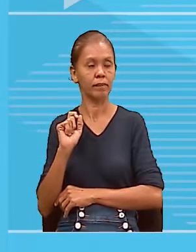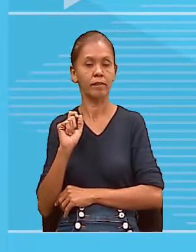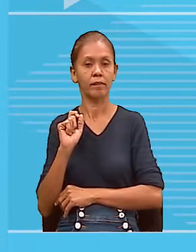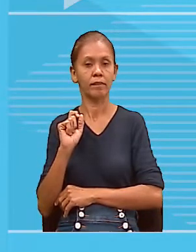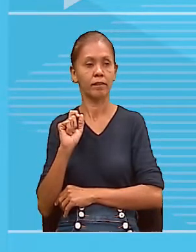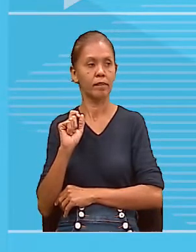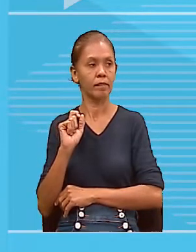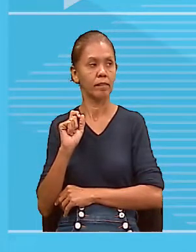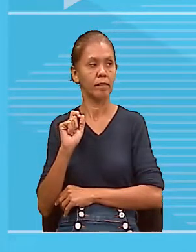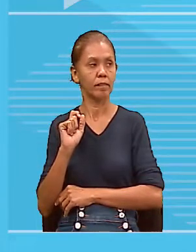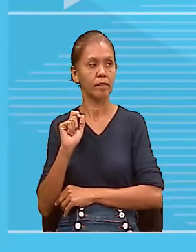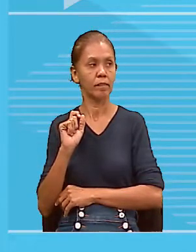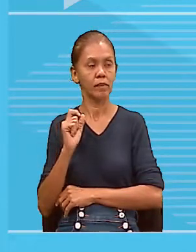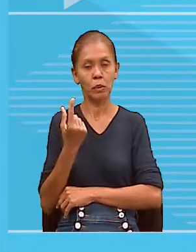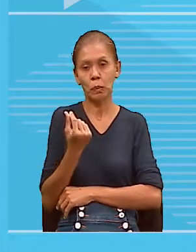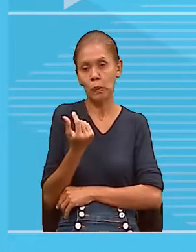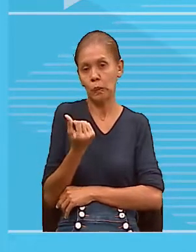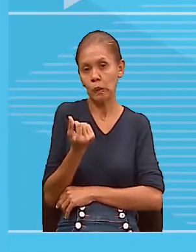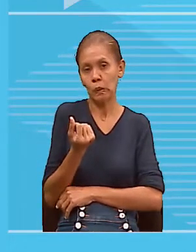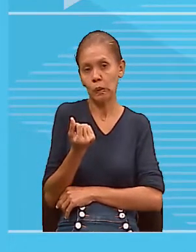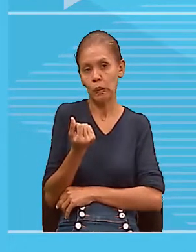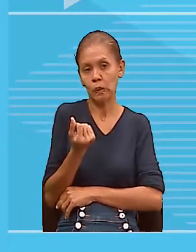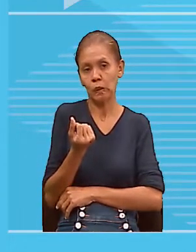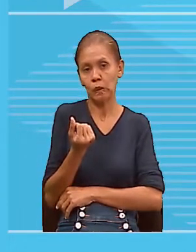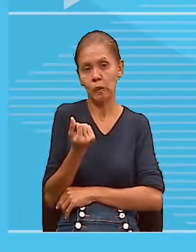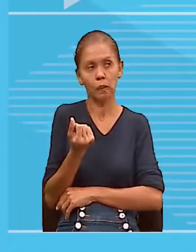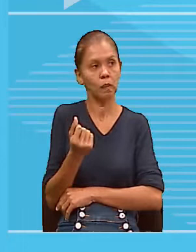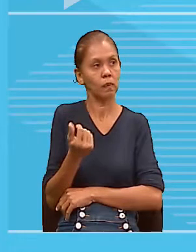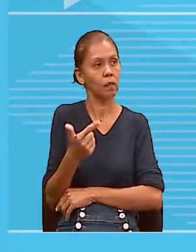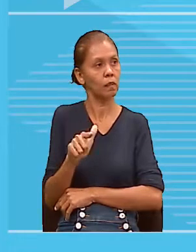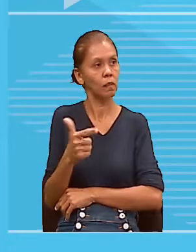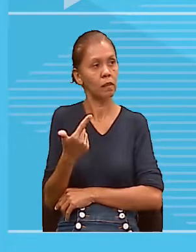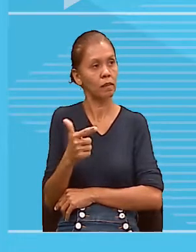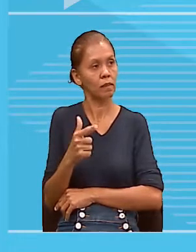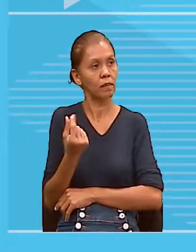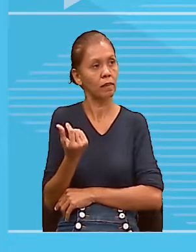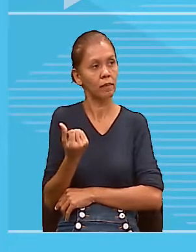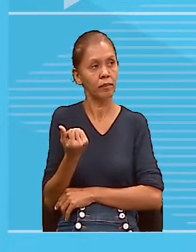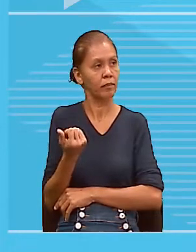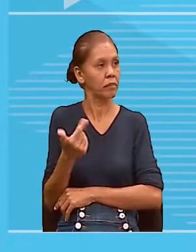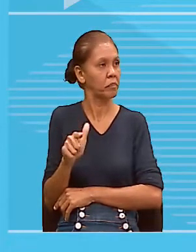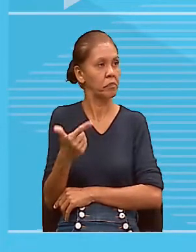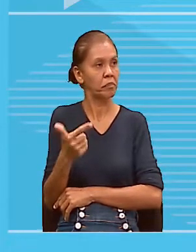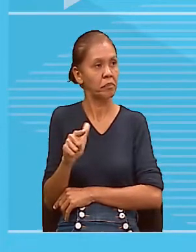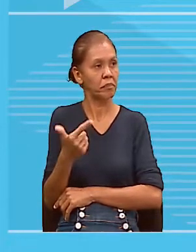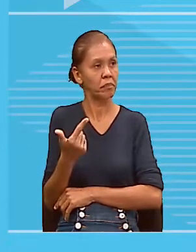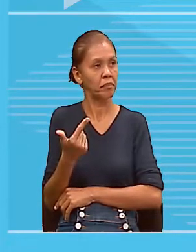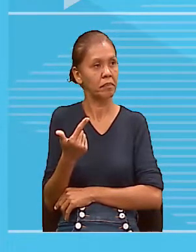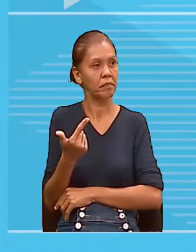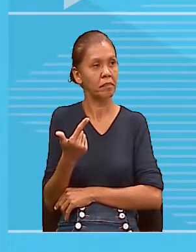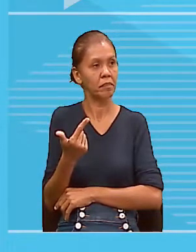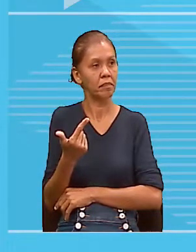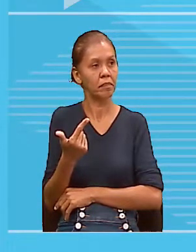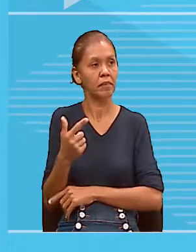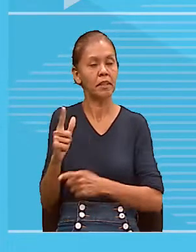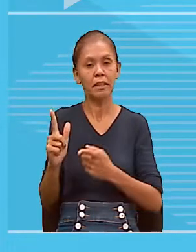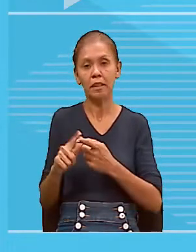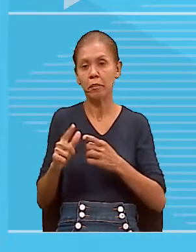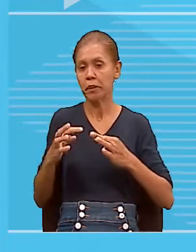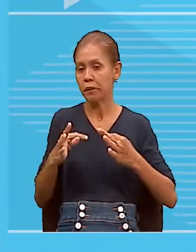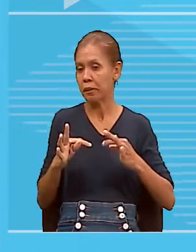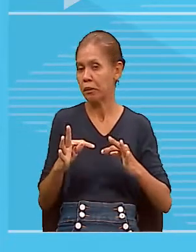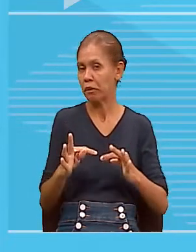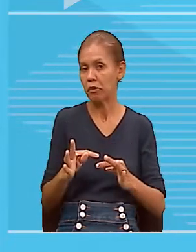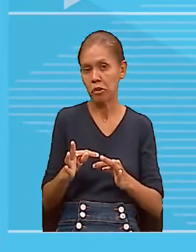o Real suficiente na época era Cruzeiro viu nem o Cruzeiro suficiente dindin e nem a tecnologia